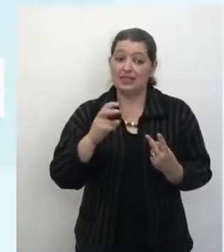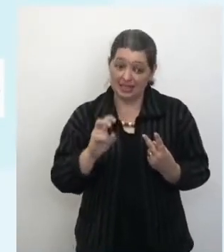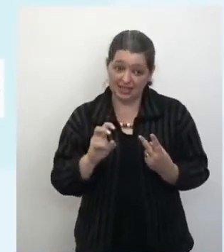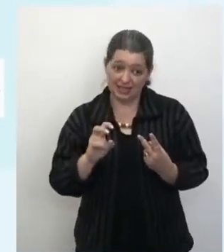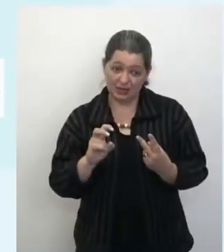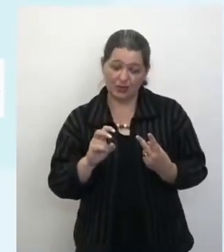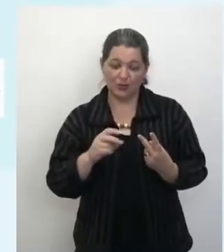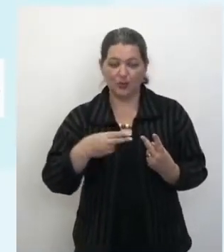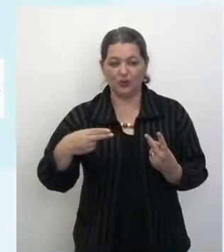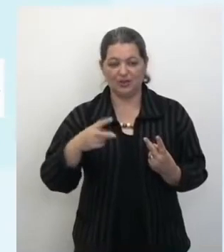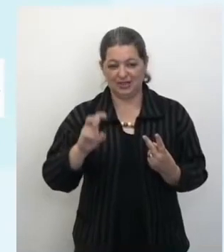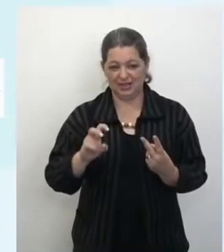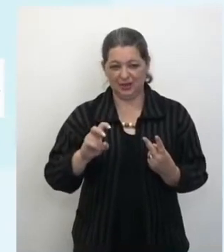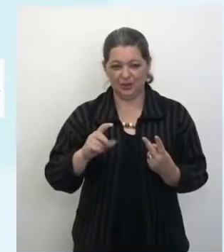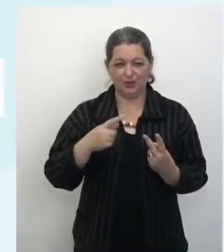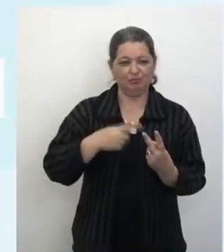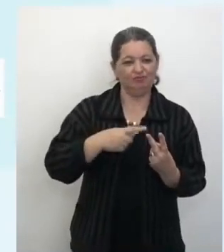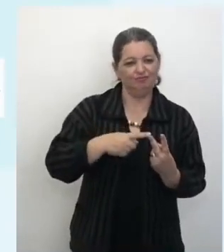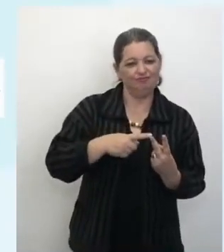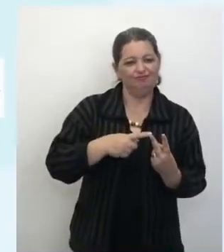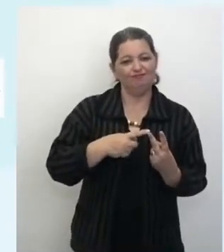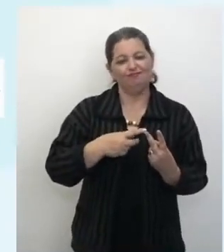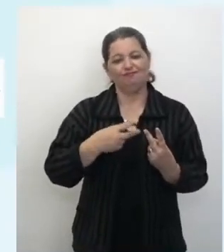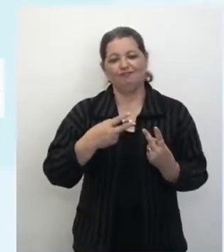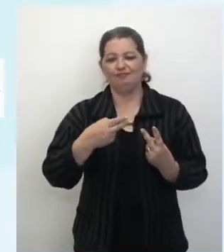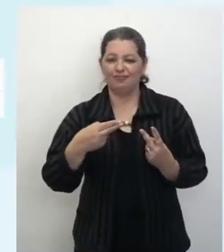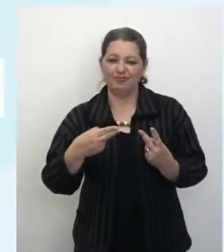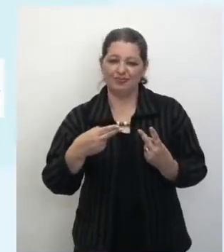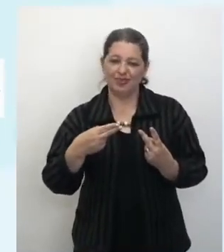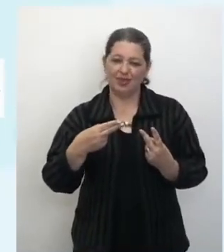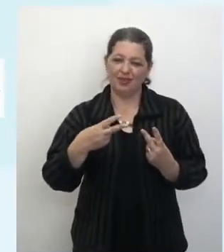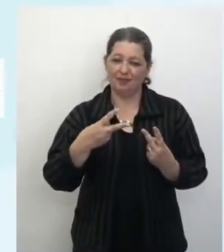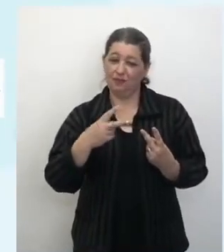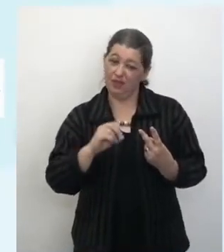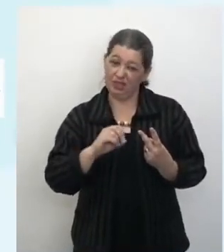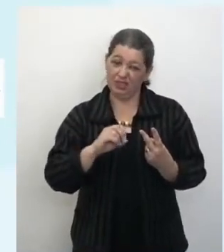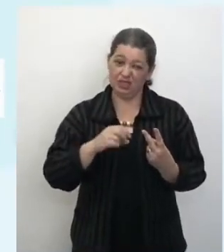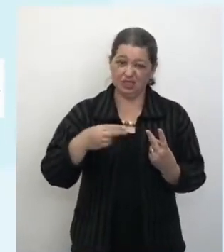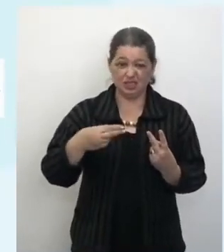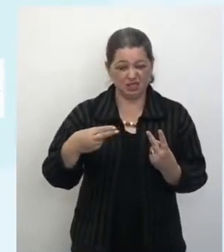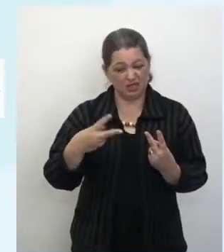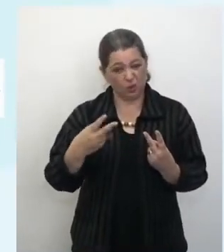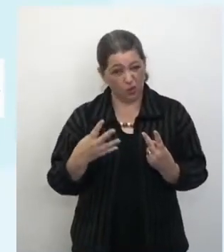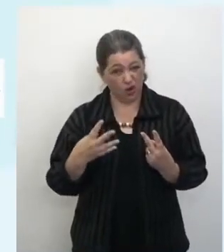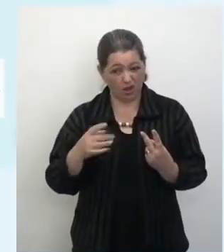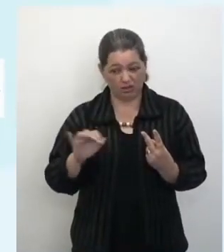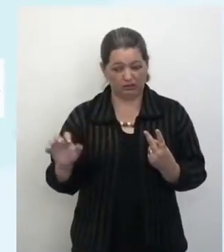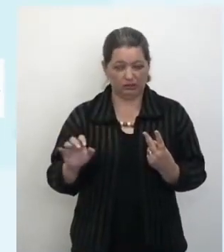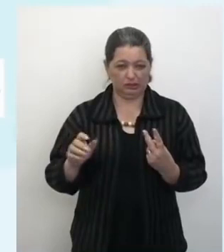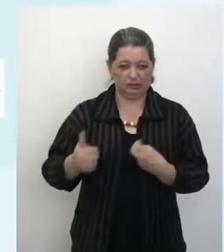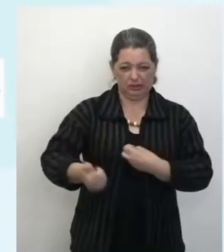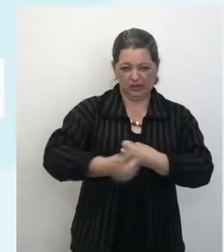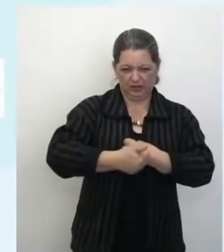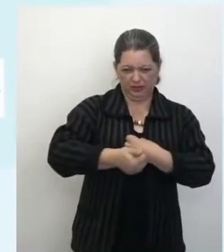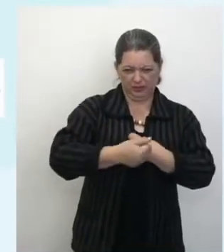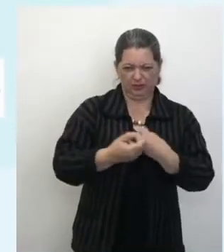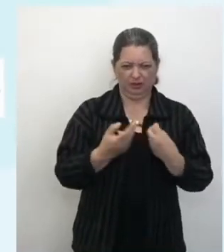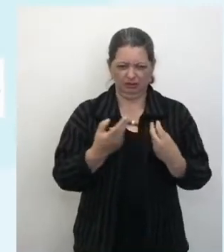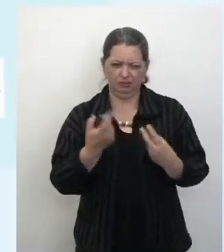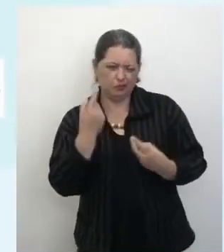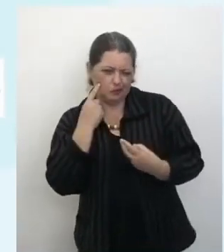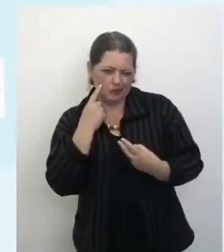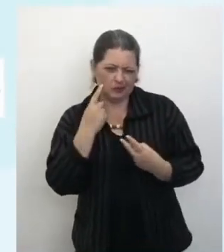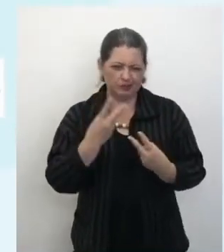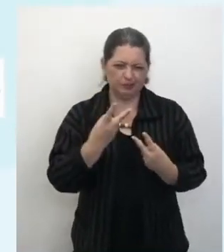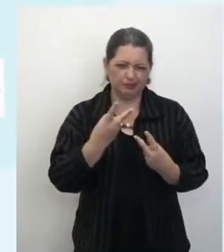5. Então, raiz de 20 vai estar entre 4 e 5. 4, alguma coisa. Bom, o 20, ele está mais próximo do 16 ou mais próximo do